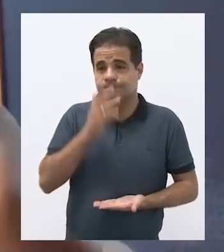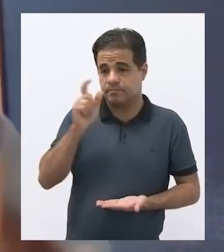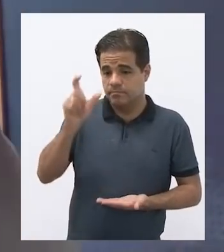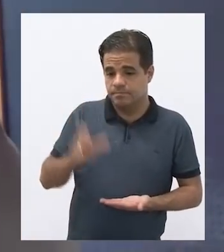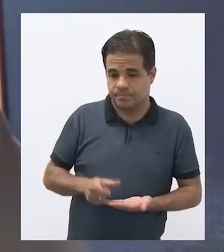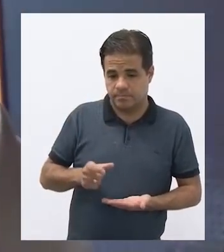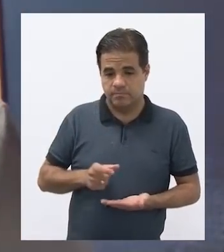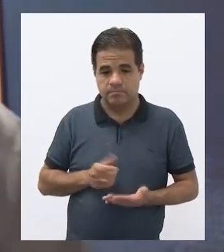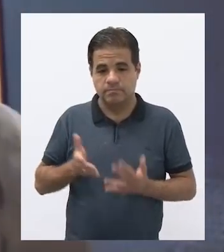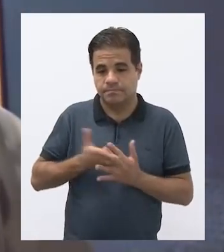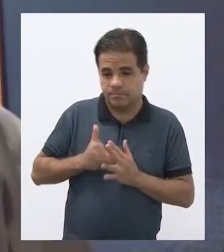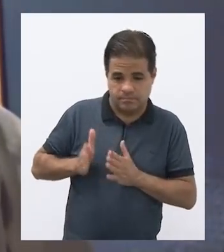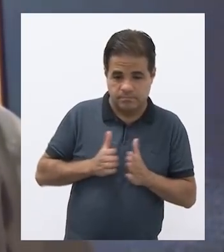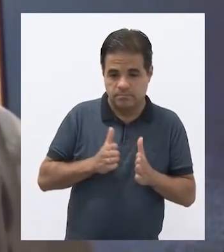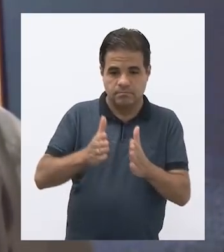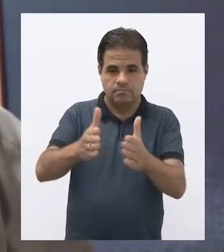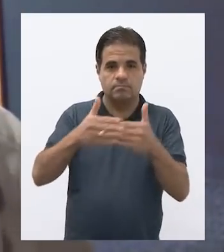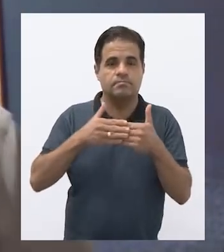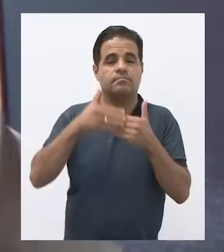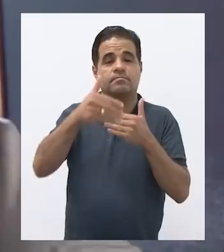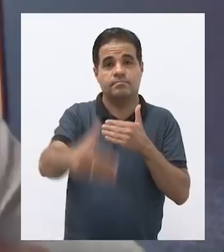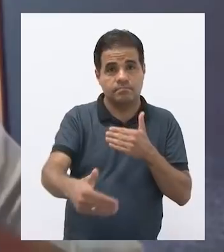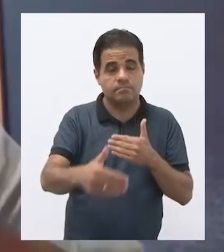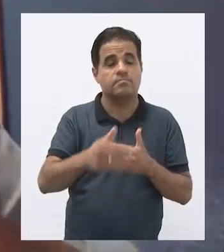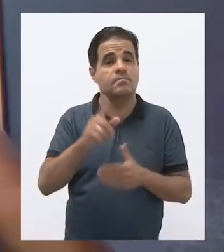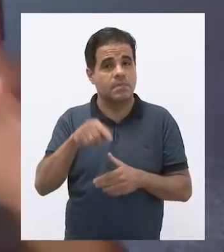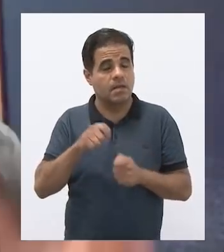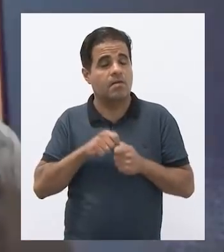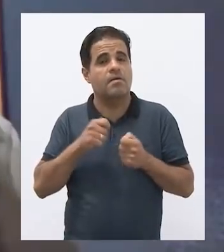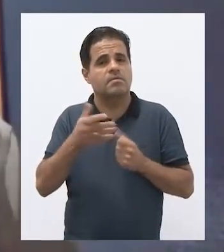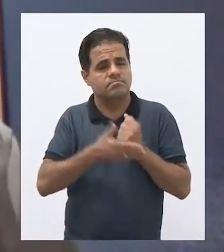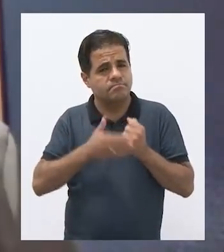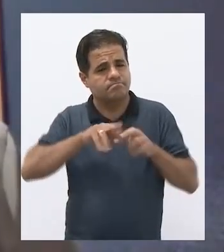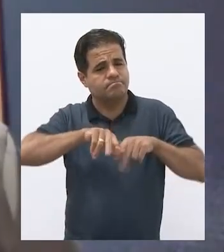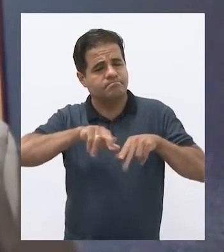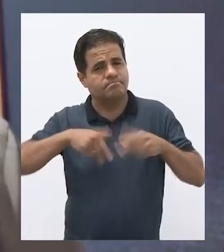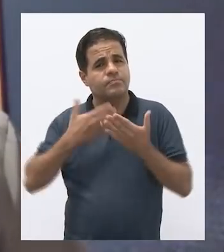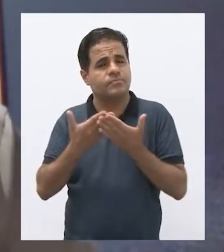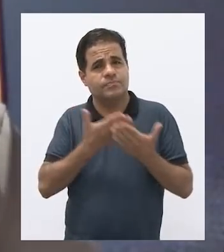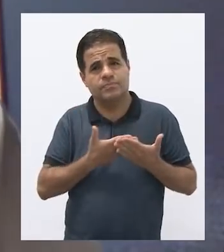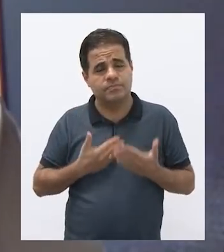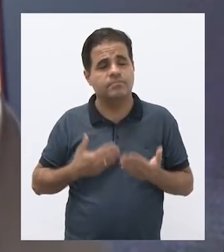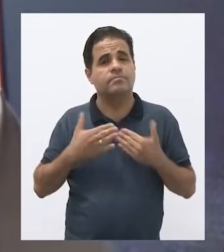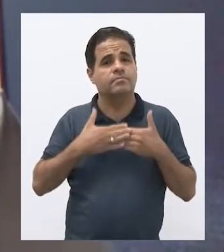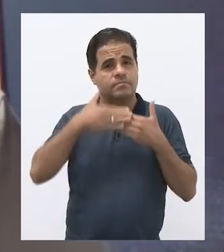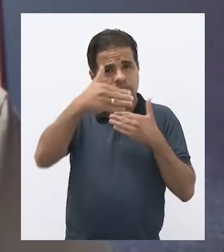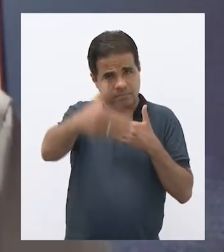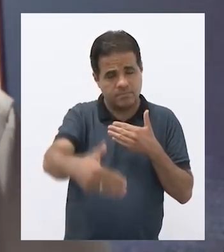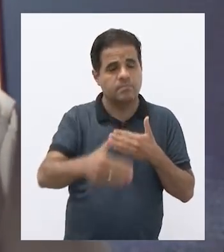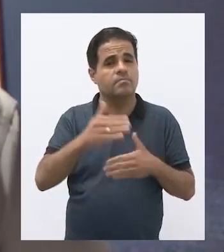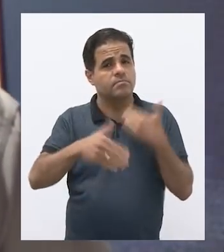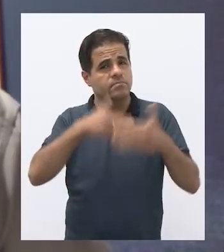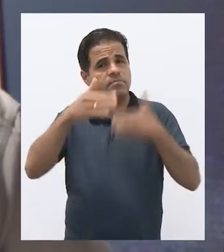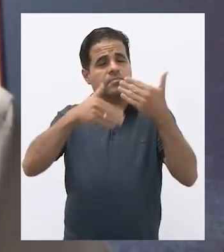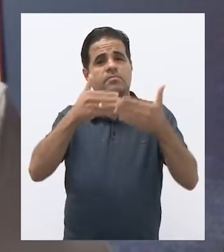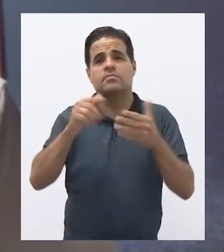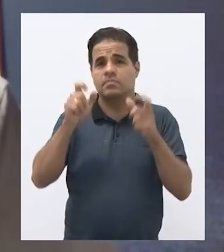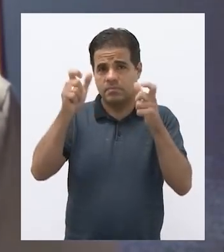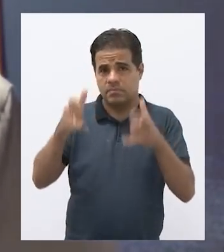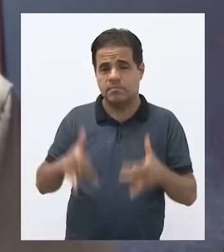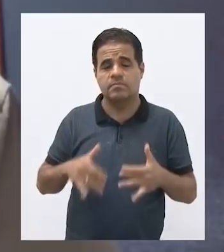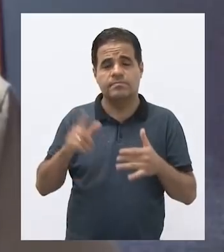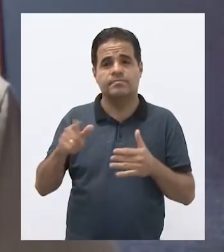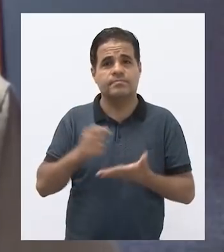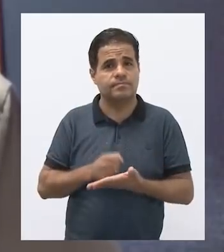meio do caminho não rola. E eles basearam isso em uma série de estudos. Só que esse processo,